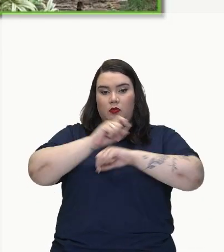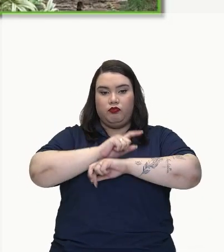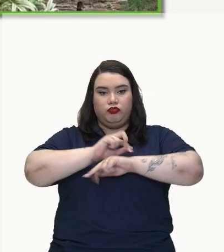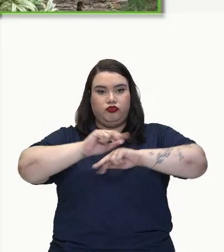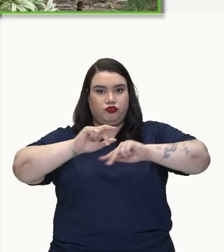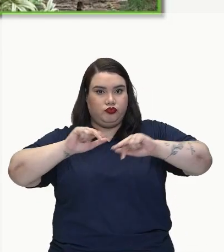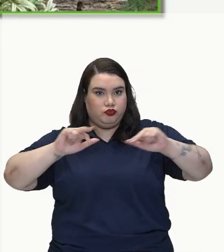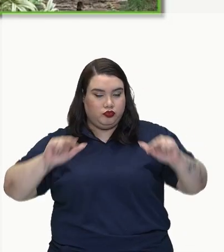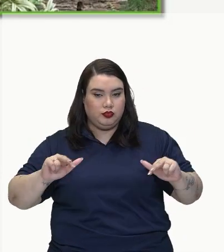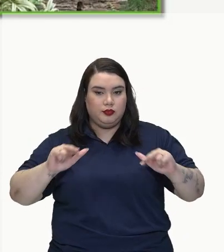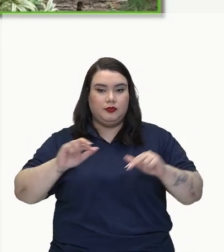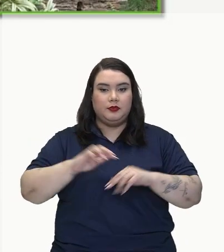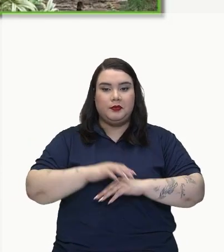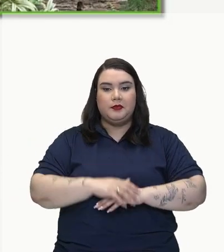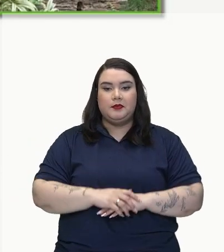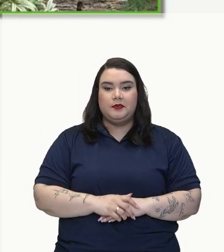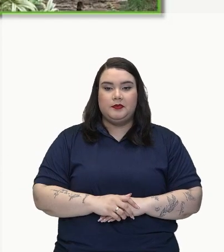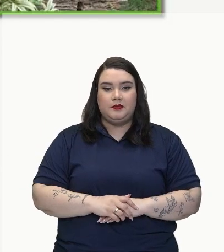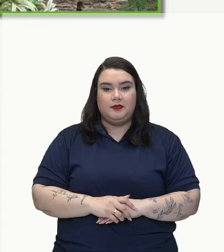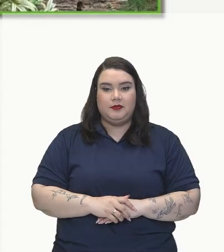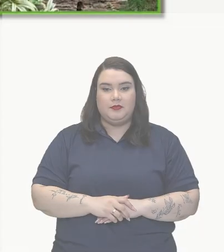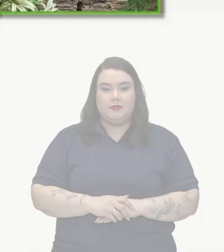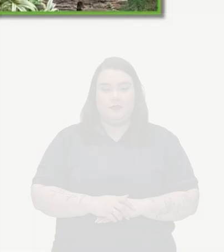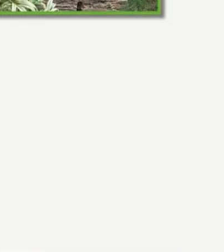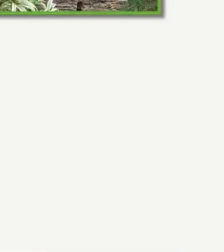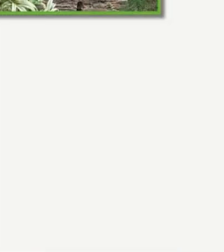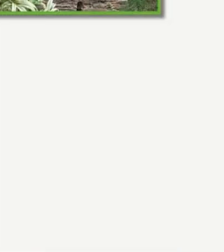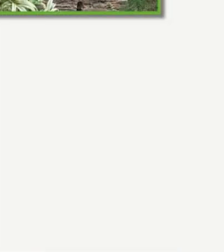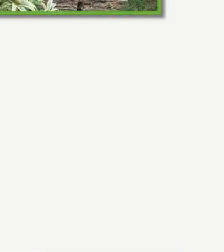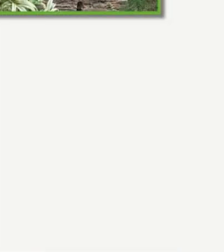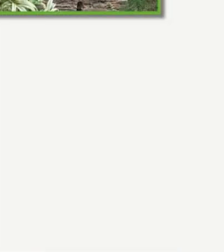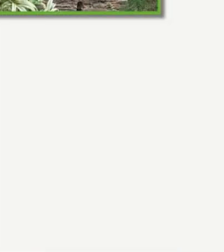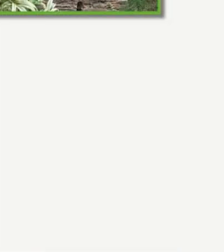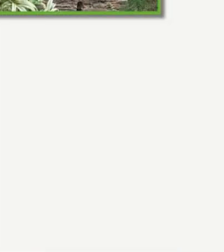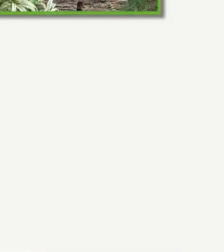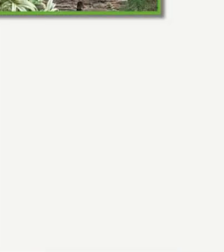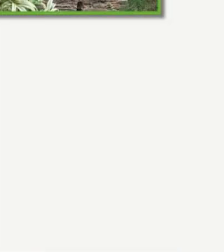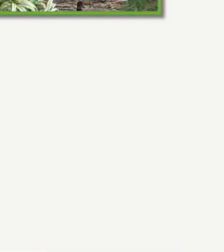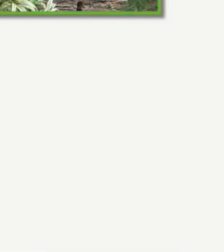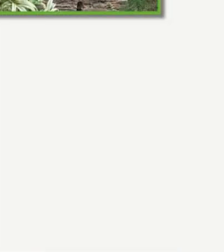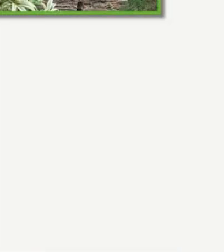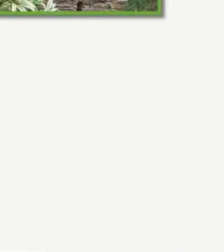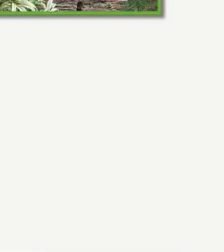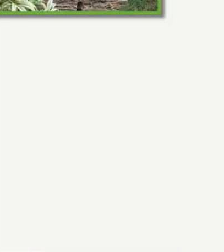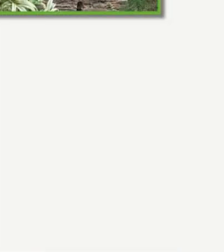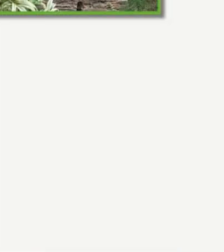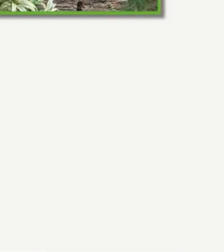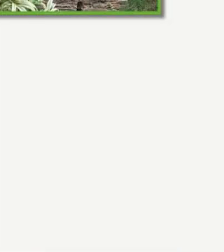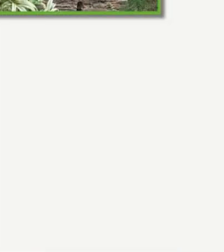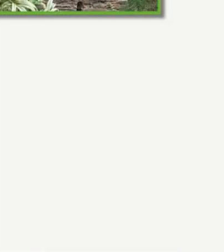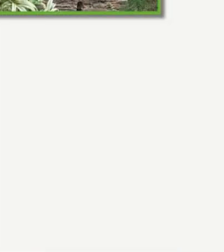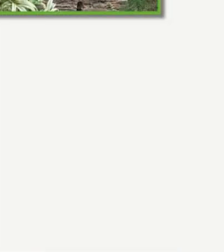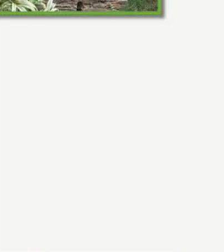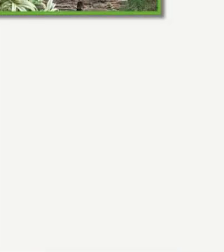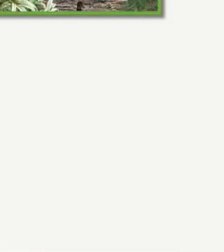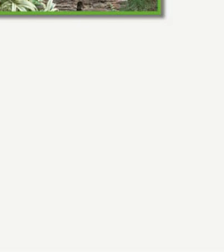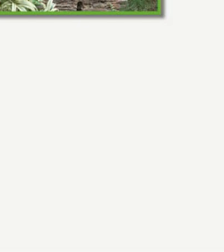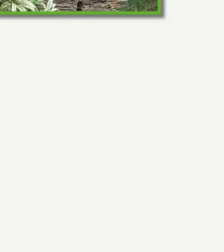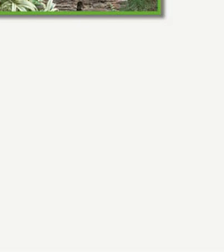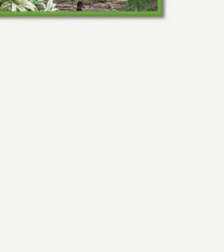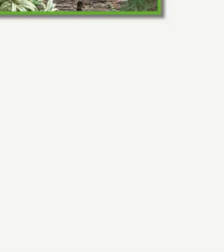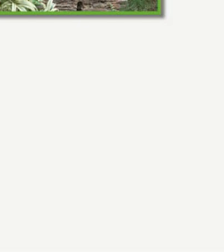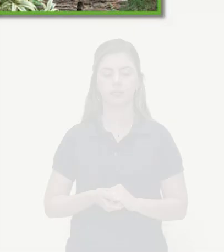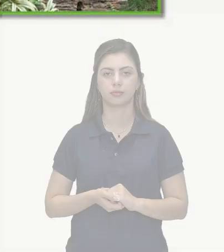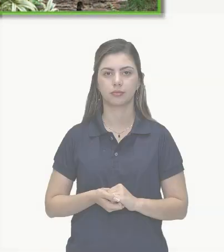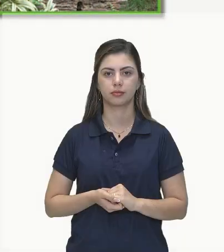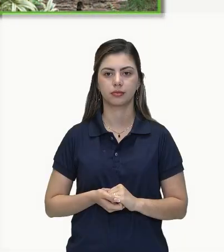diversificação, tá bom? Então aí a gente pôde observar o que pode ocasionar, né, o